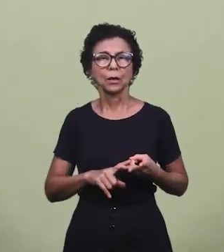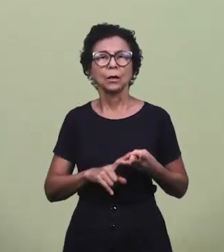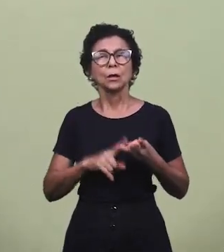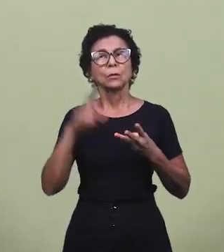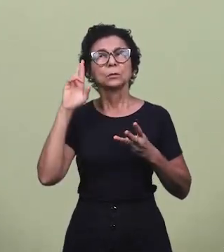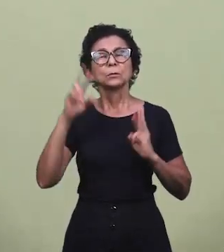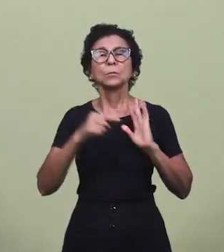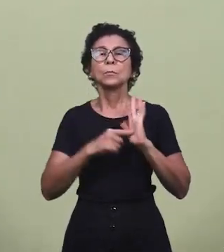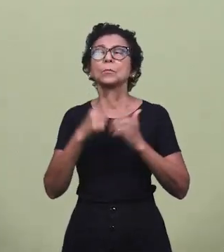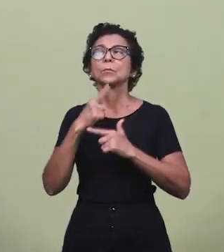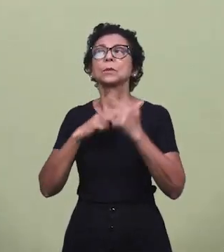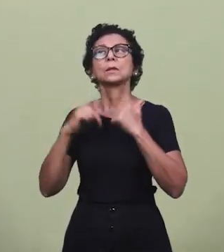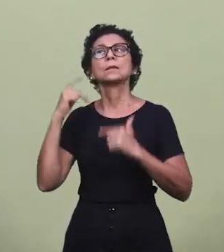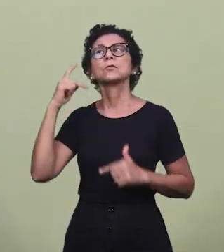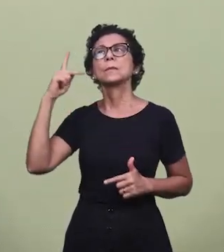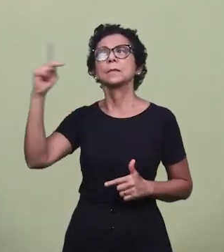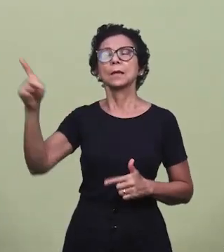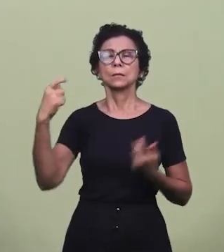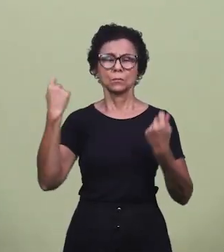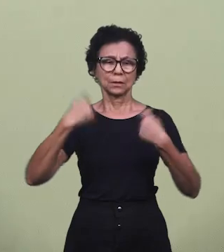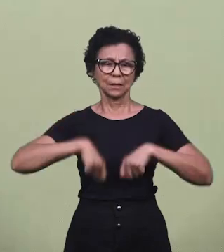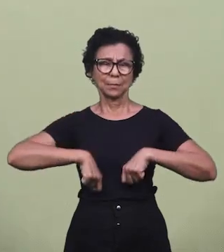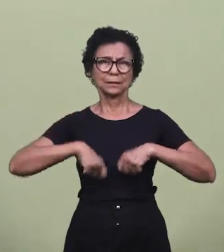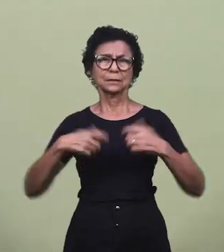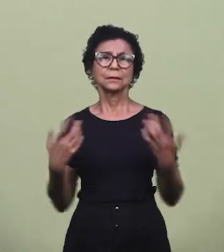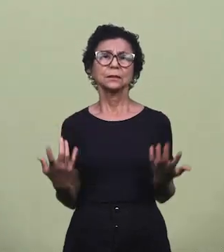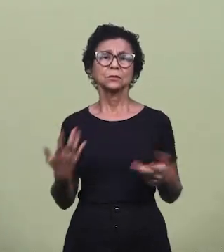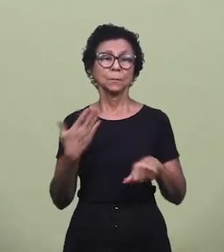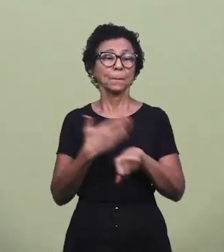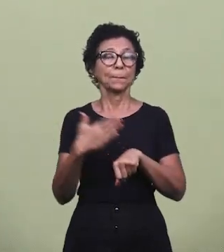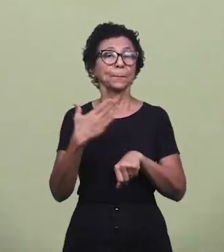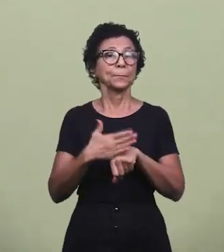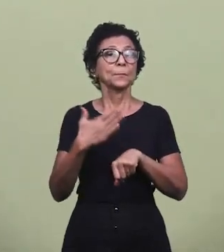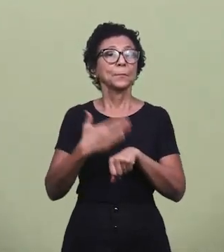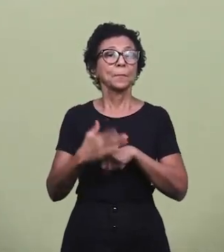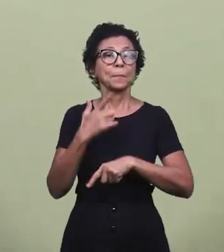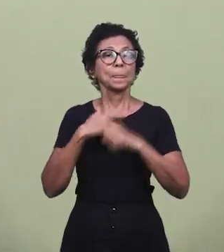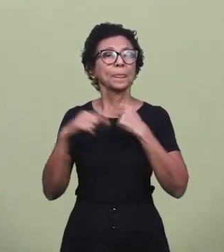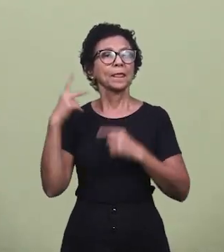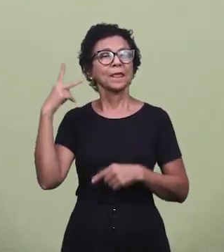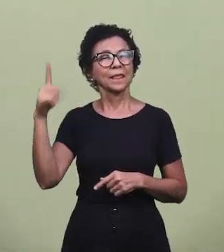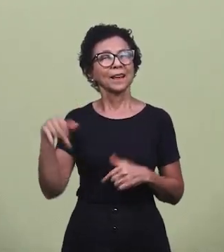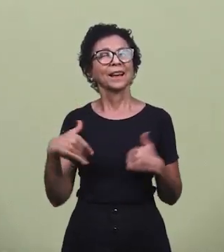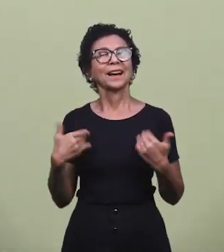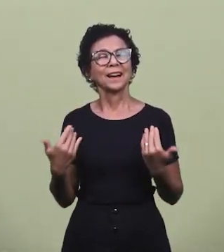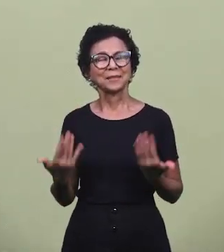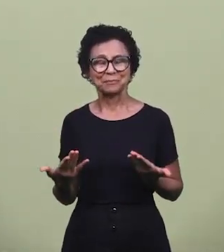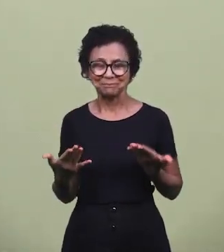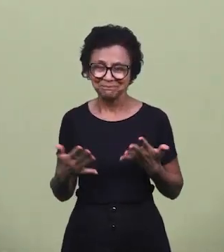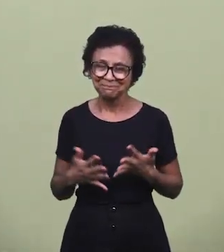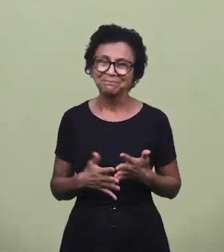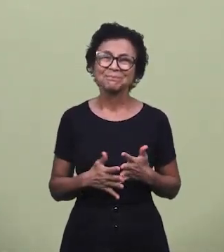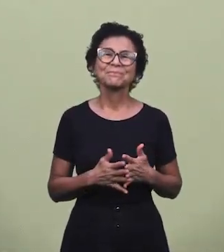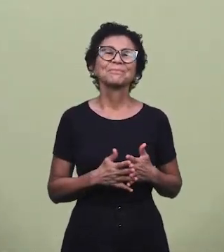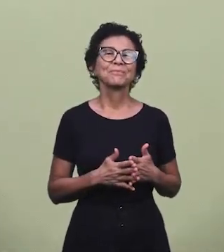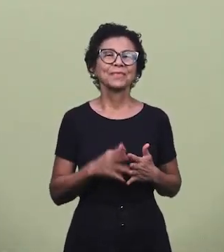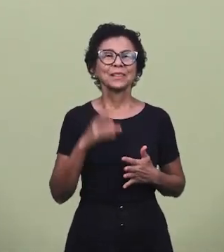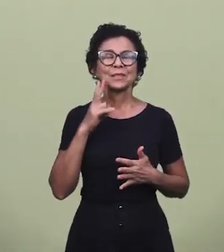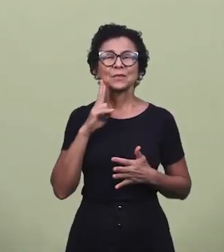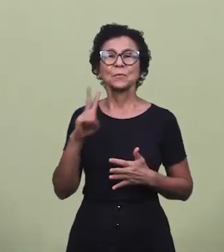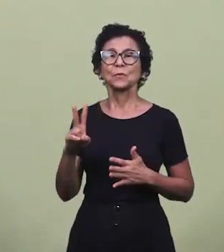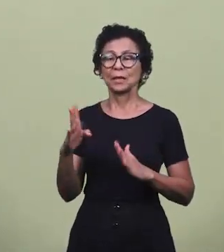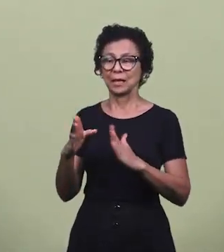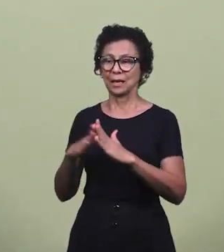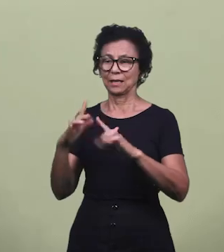sua vontade, nos capacite para colocar em prática esta vontade. Aí sim, nós vamos ver a igreja